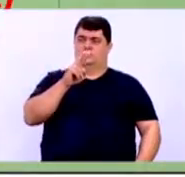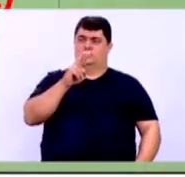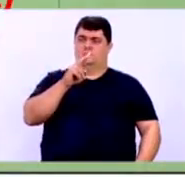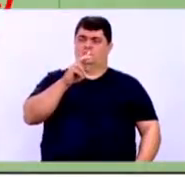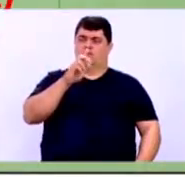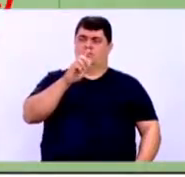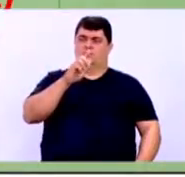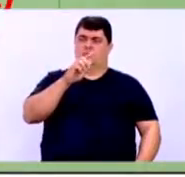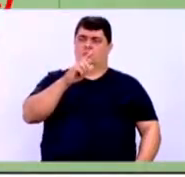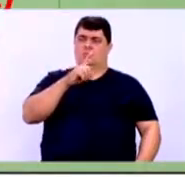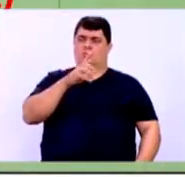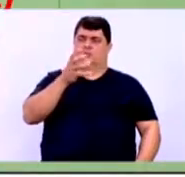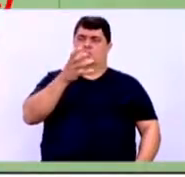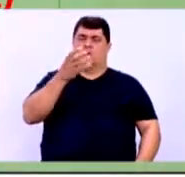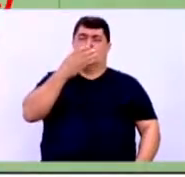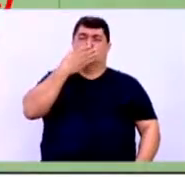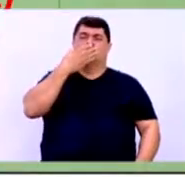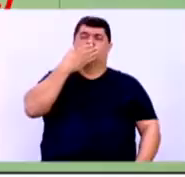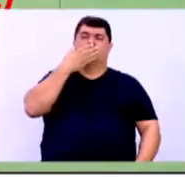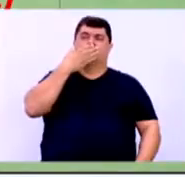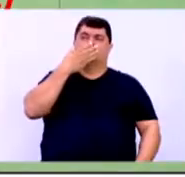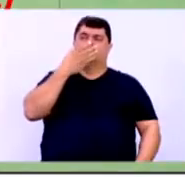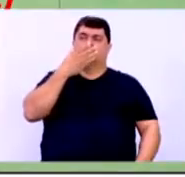563 no método